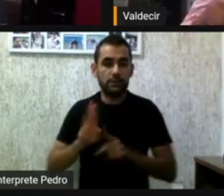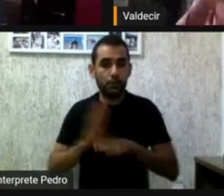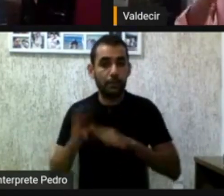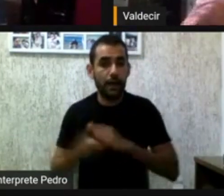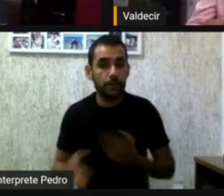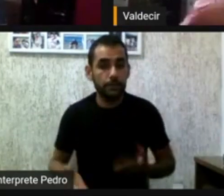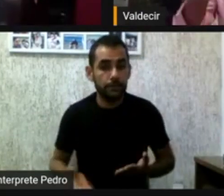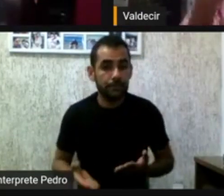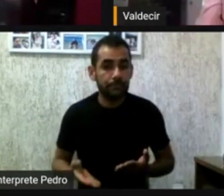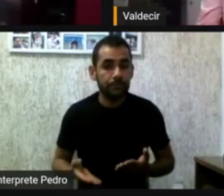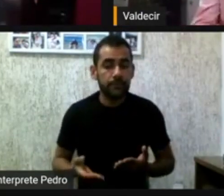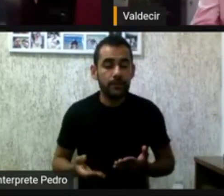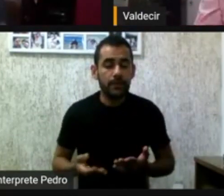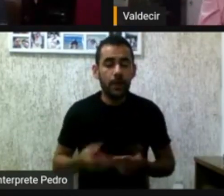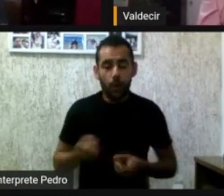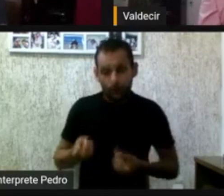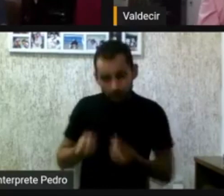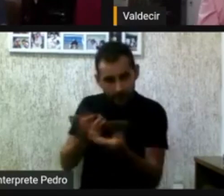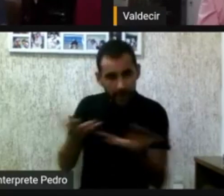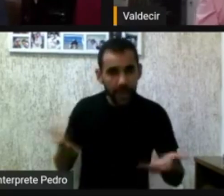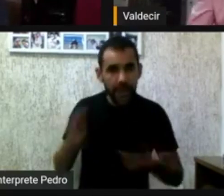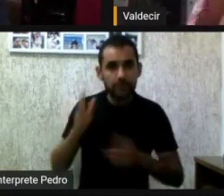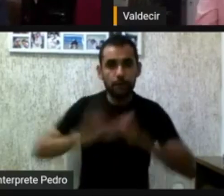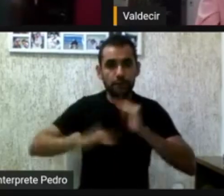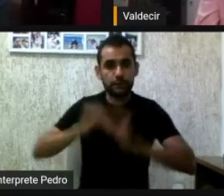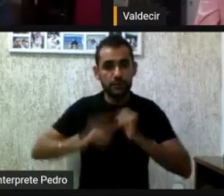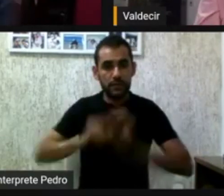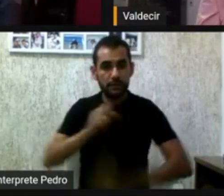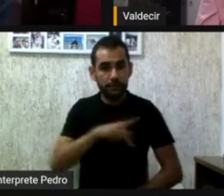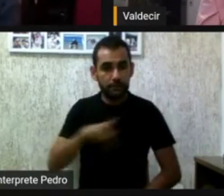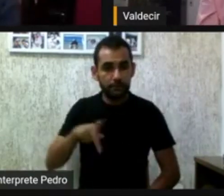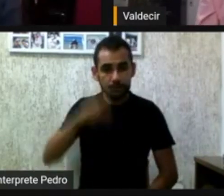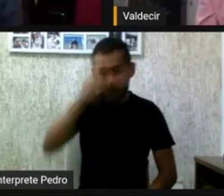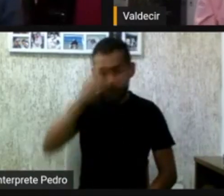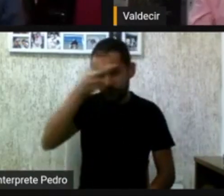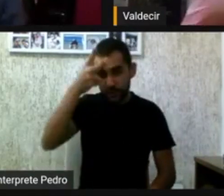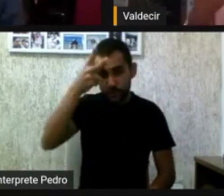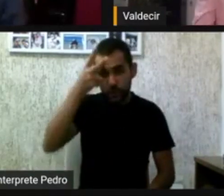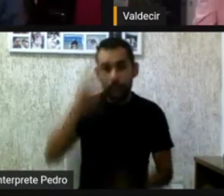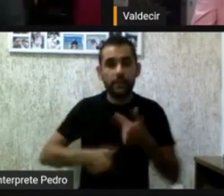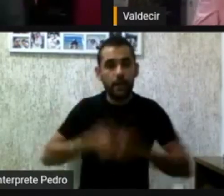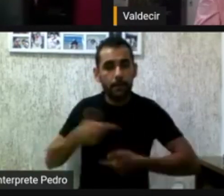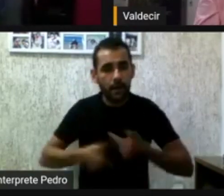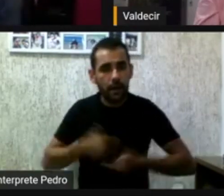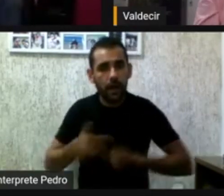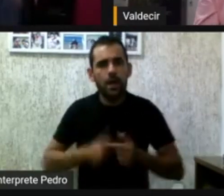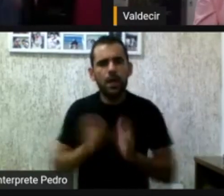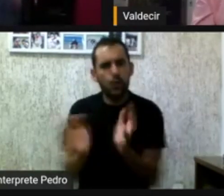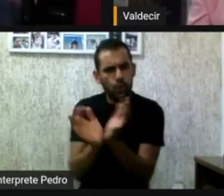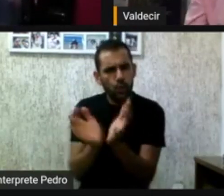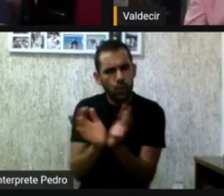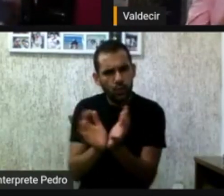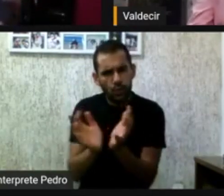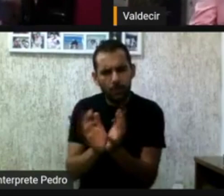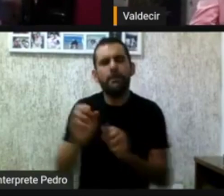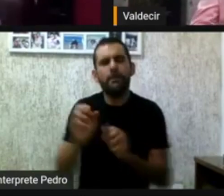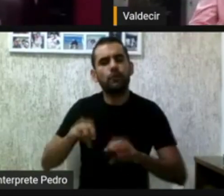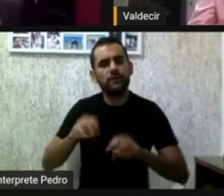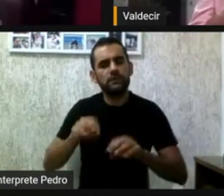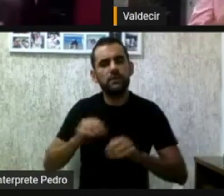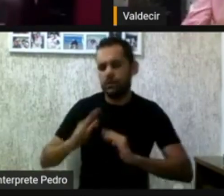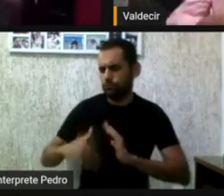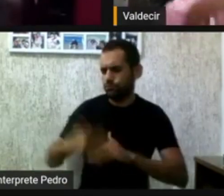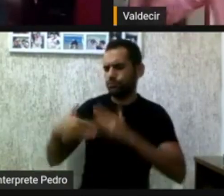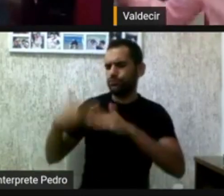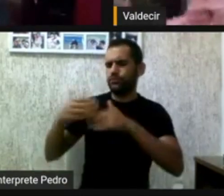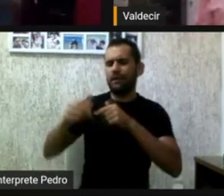né? Oferece ali profissionais da prefeitura para trabalhar, equipe multidisciplinar, sabe? Equipes educacionais. As creches podem desenvolver